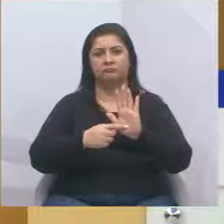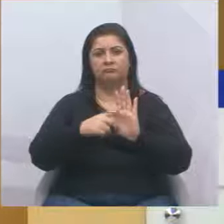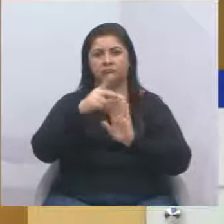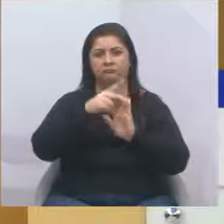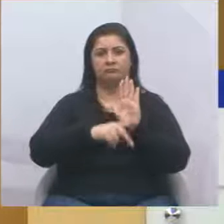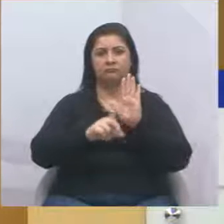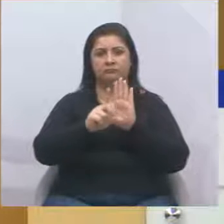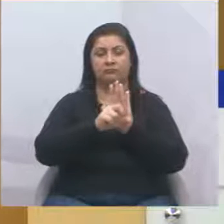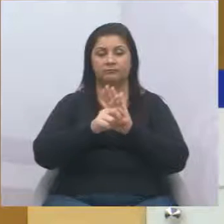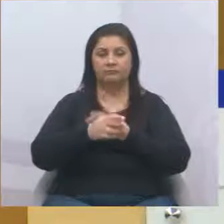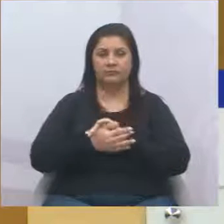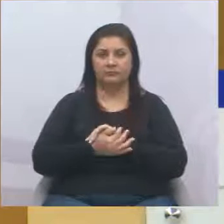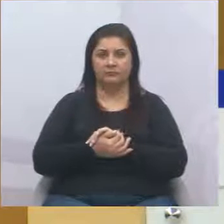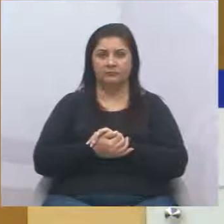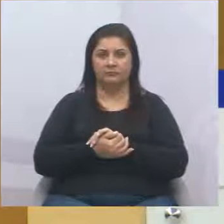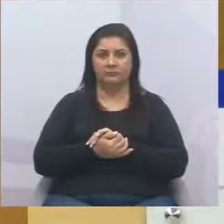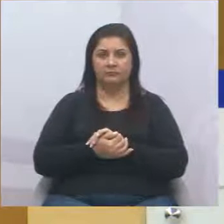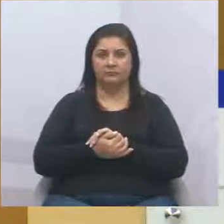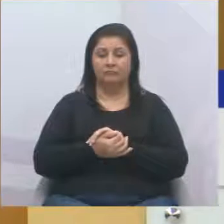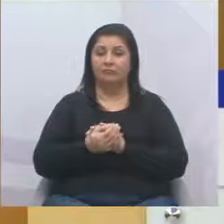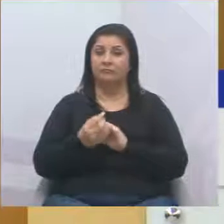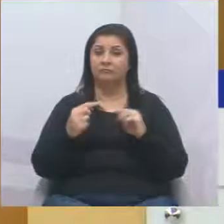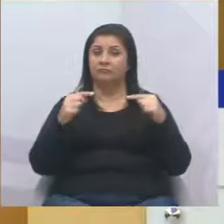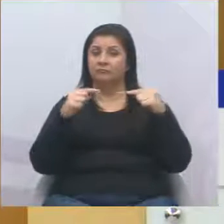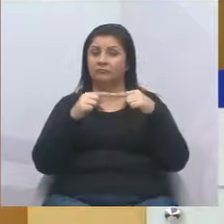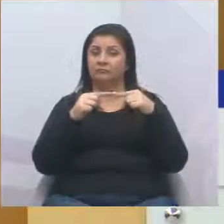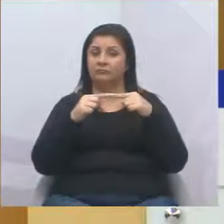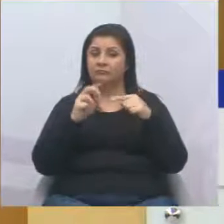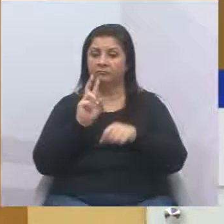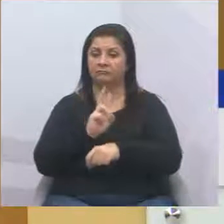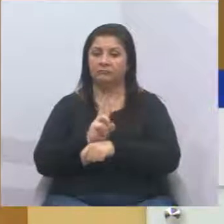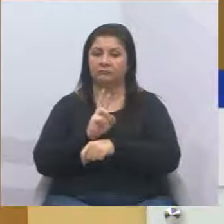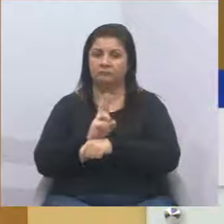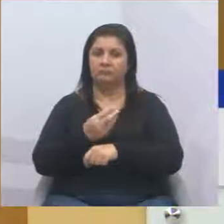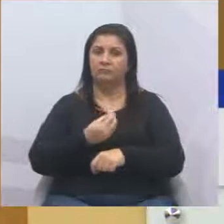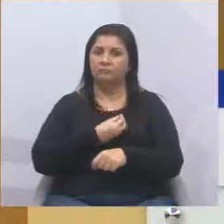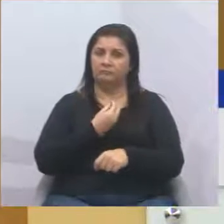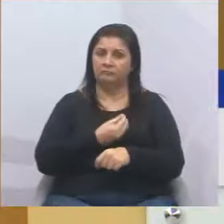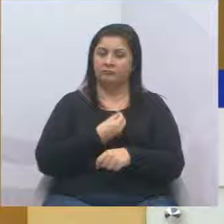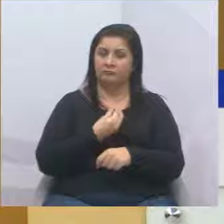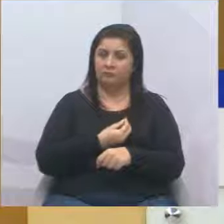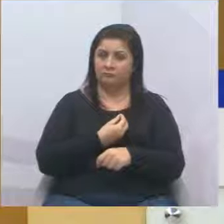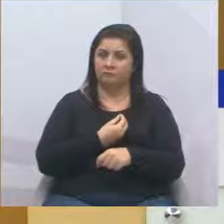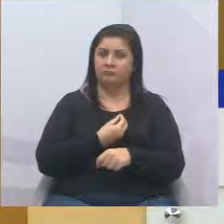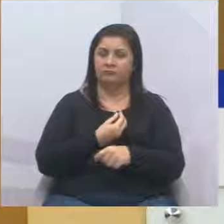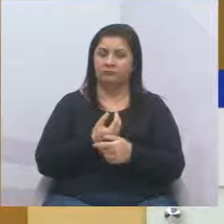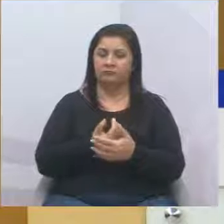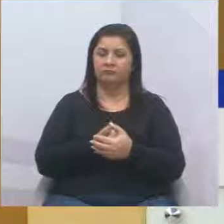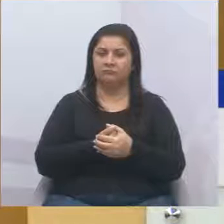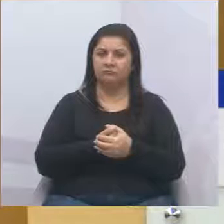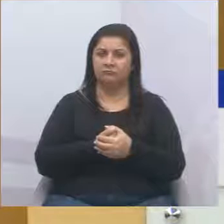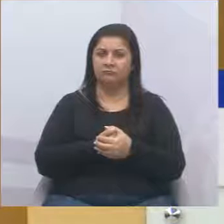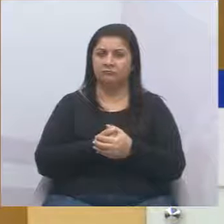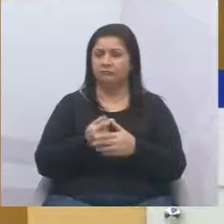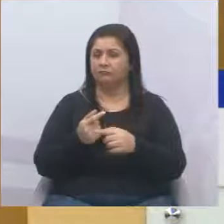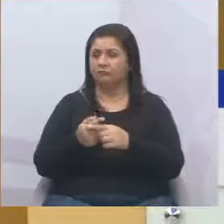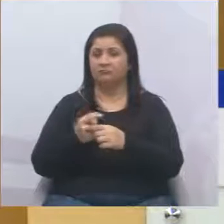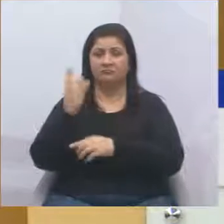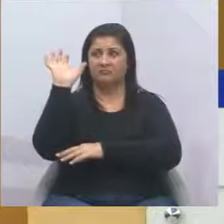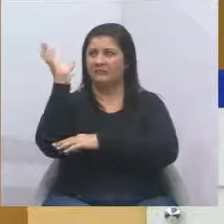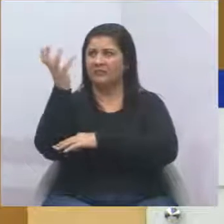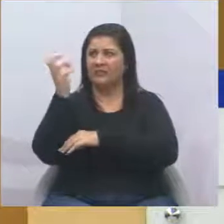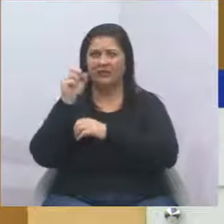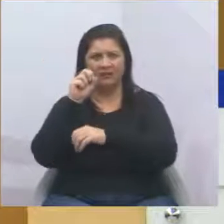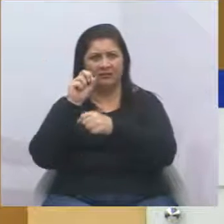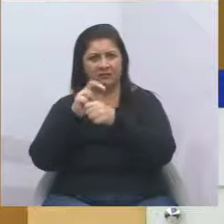Casa Legislativa com o propósito de se preservar a vida dos seres que são dizimados pela espatódia,